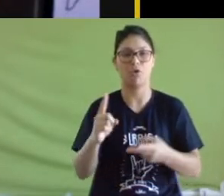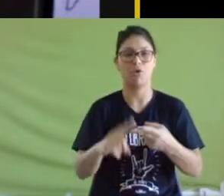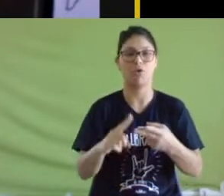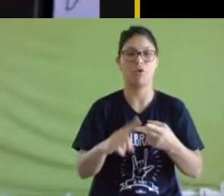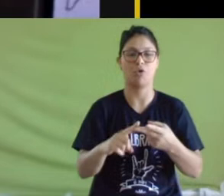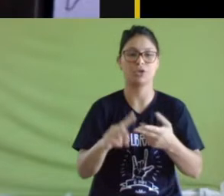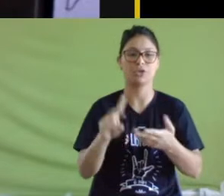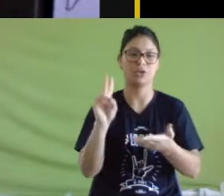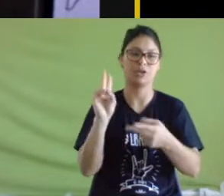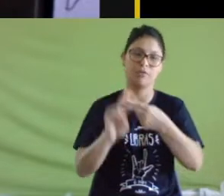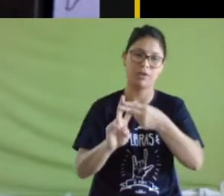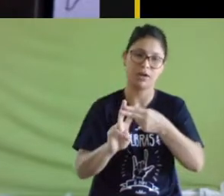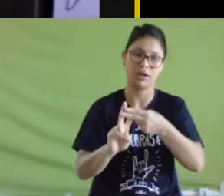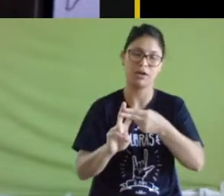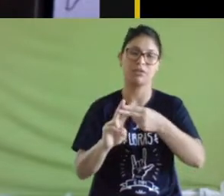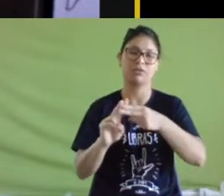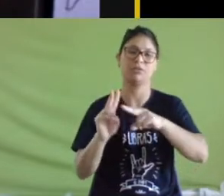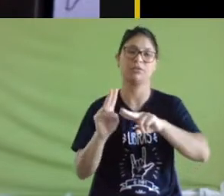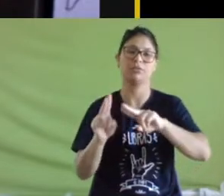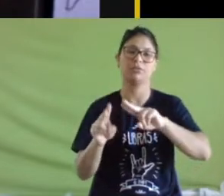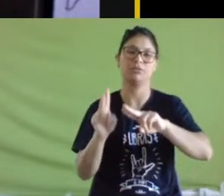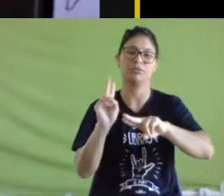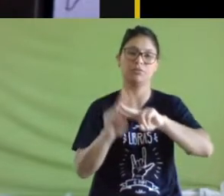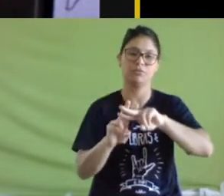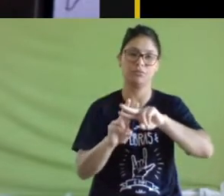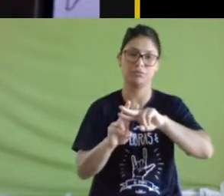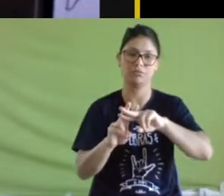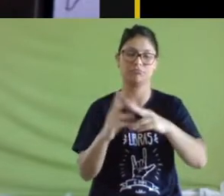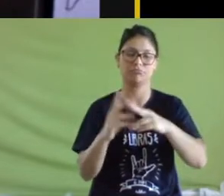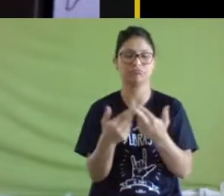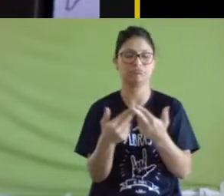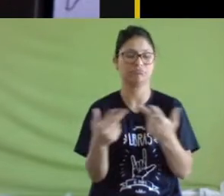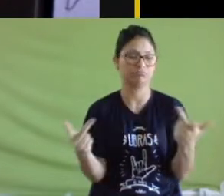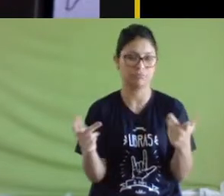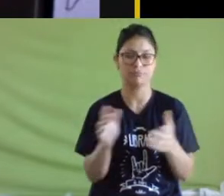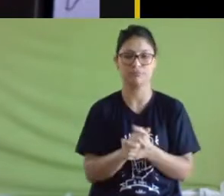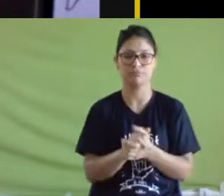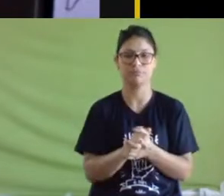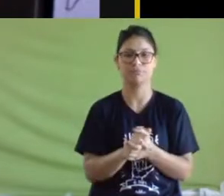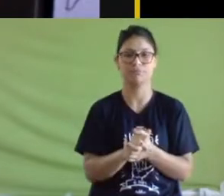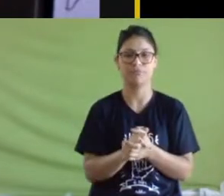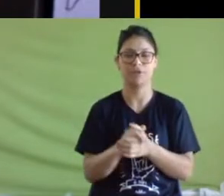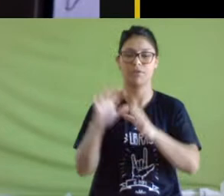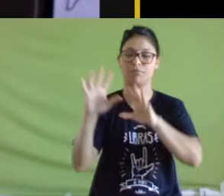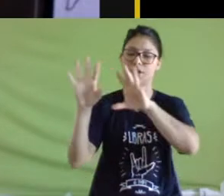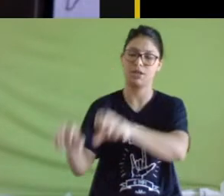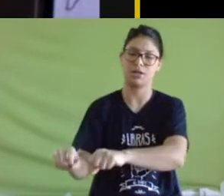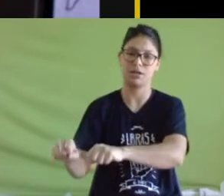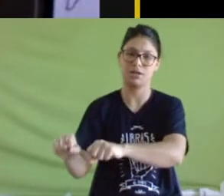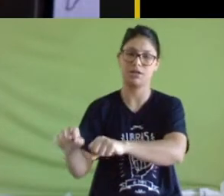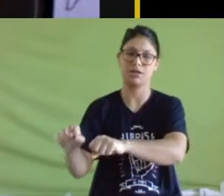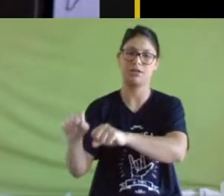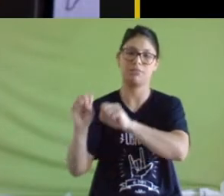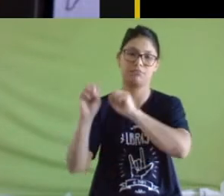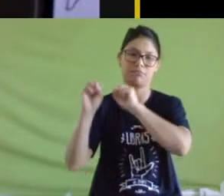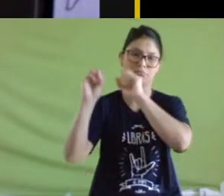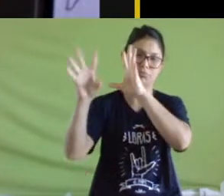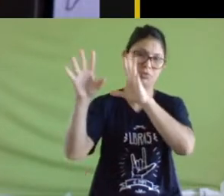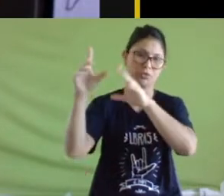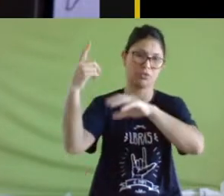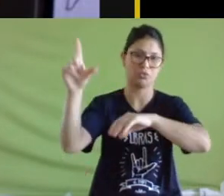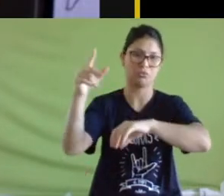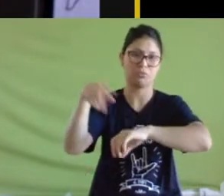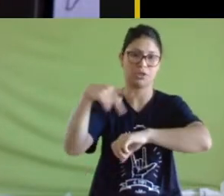da infâmia, até a deportação dele para fora das terras do país,